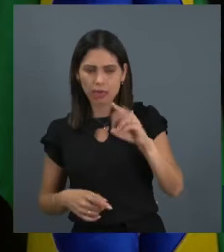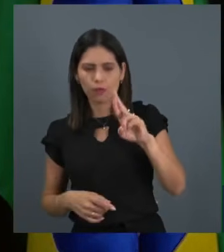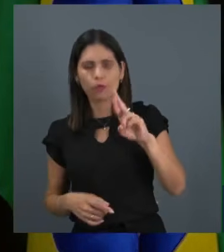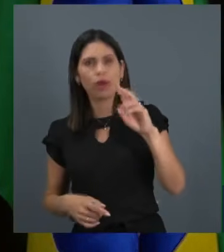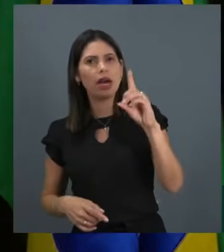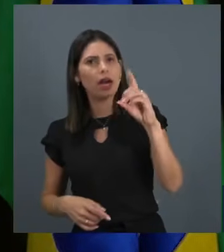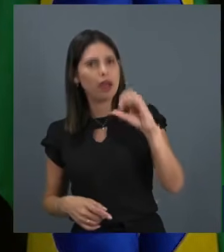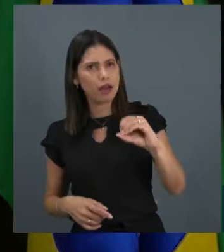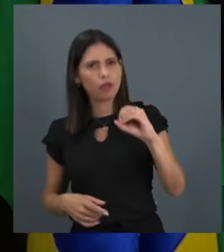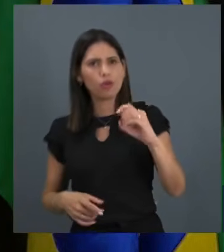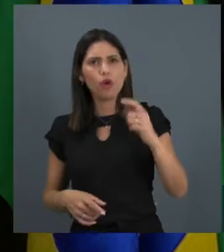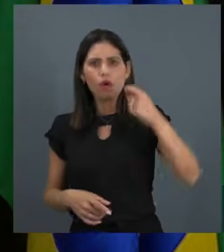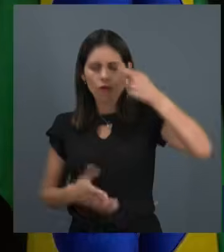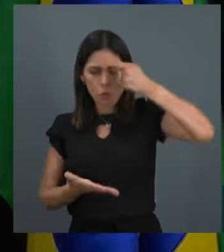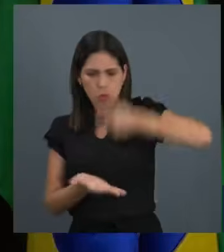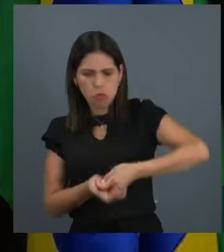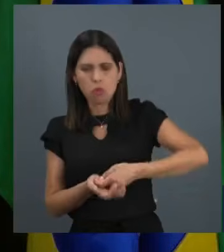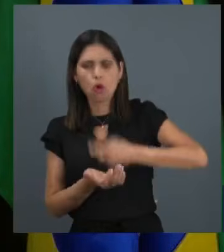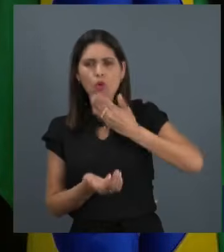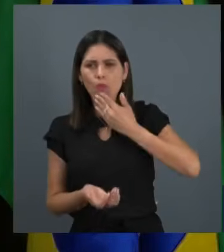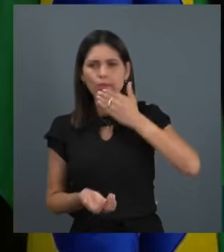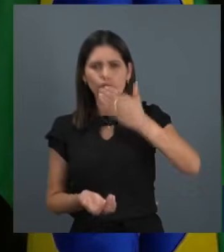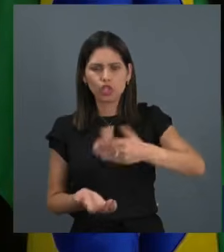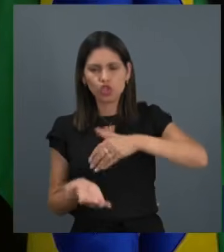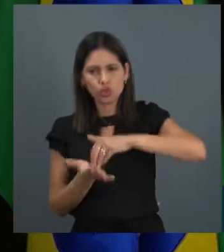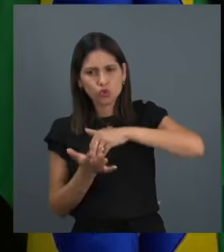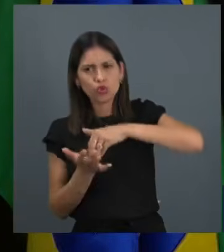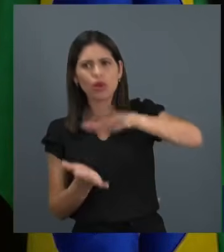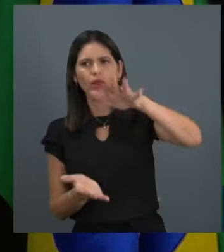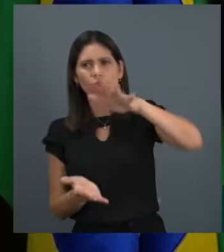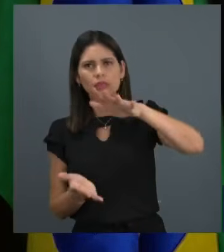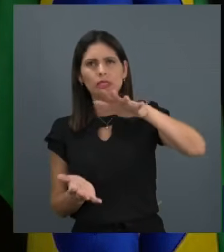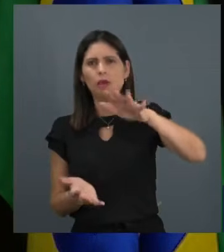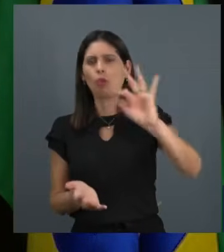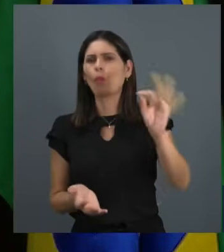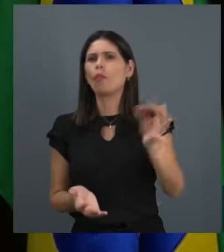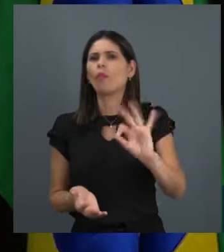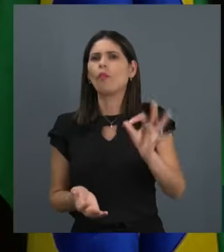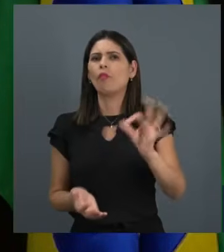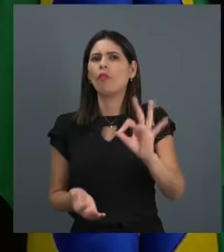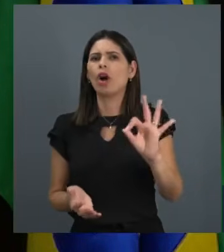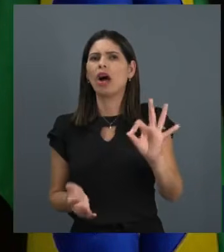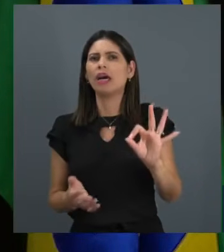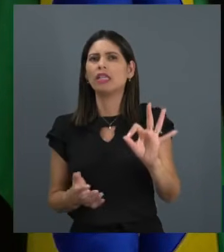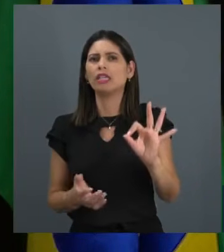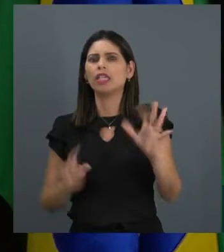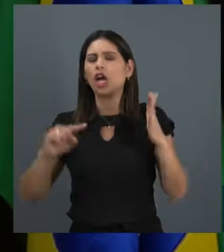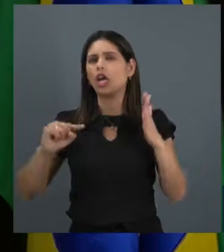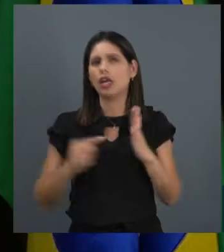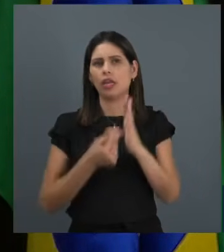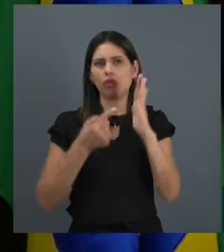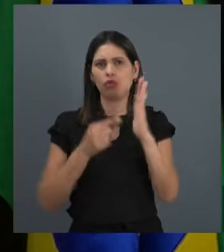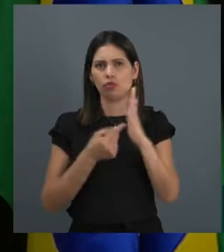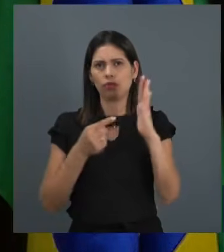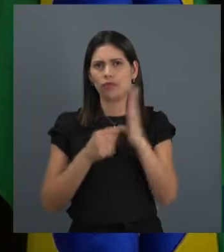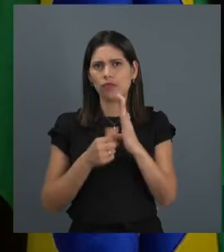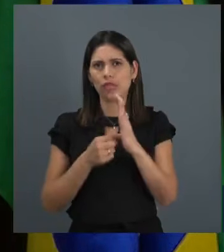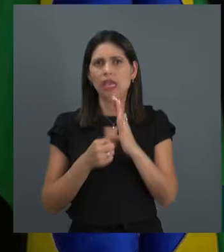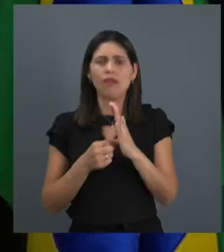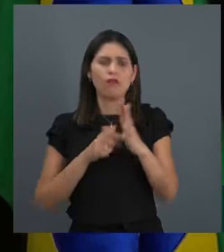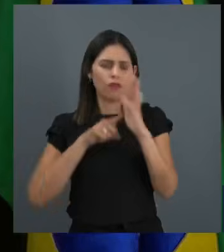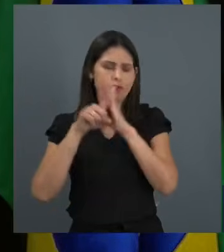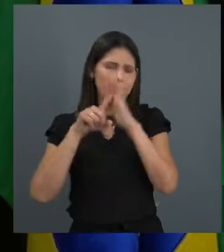condenado com pedido de extradição, mas nenhuma de suas gravíssimas denúncias foram sequer